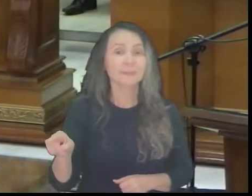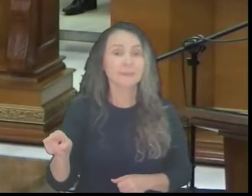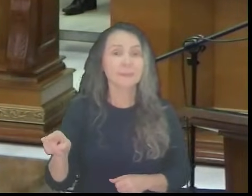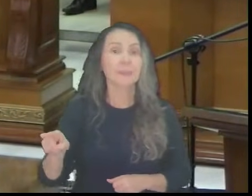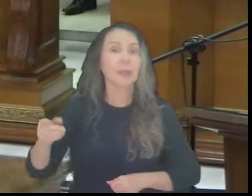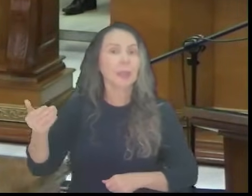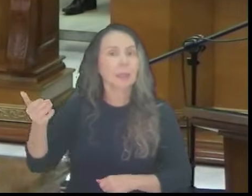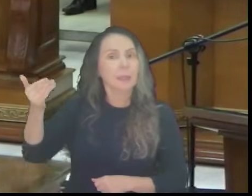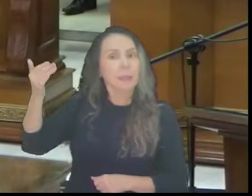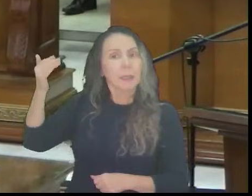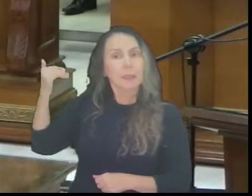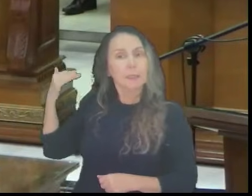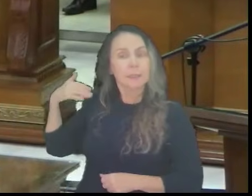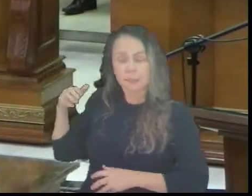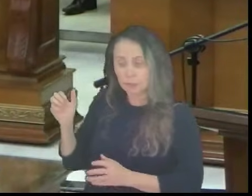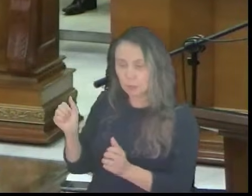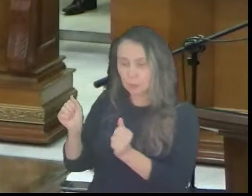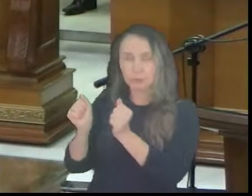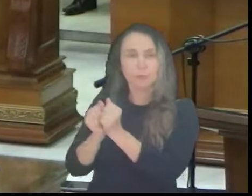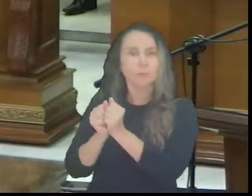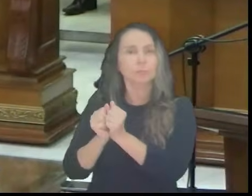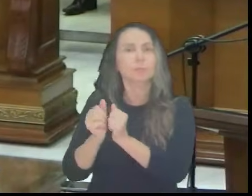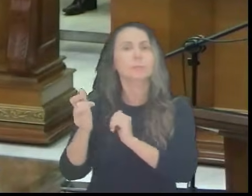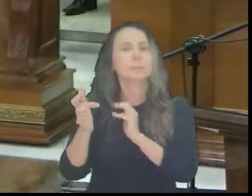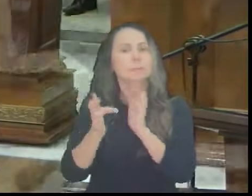com Jesus. Aleluia.